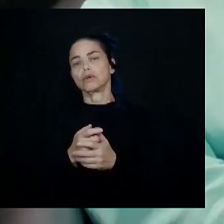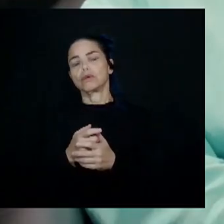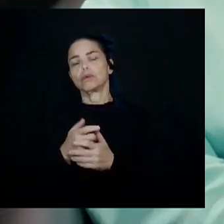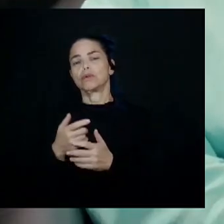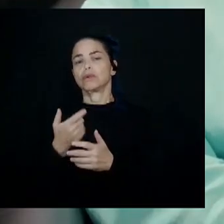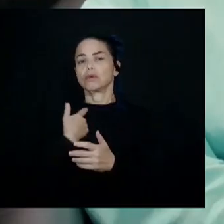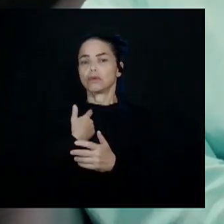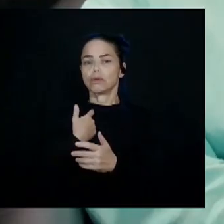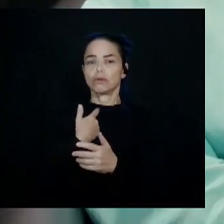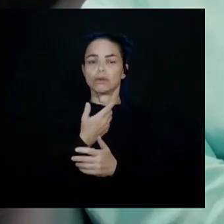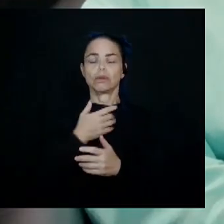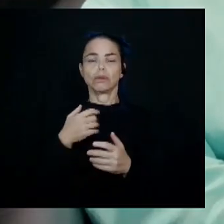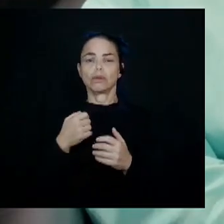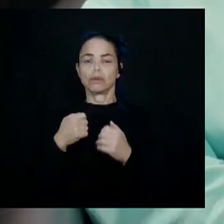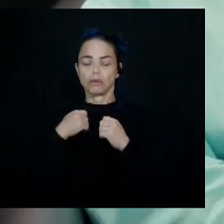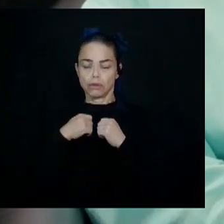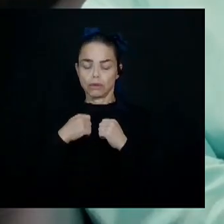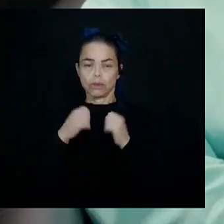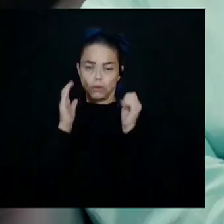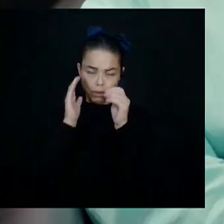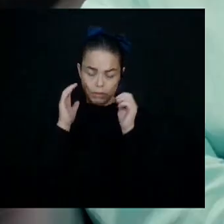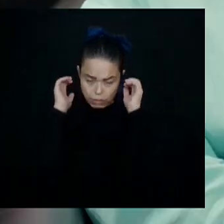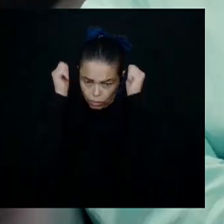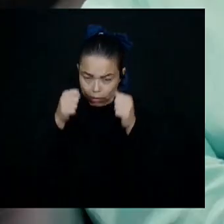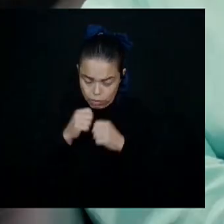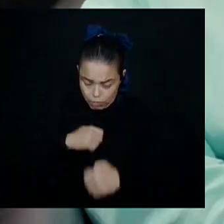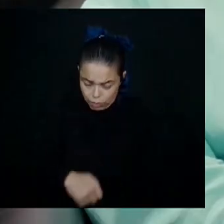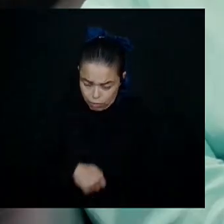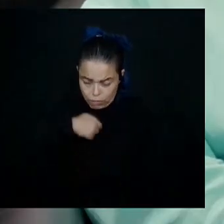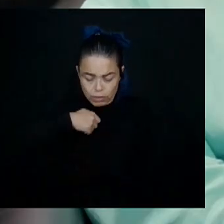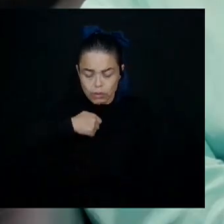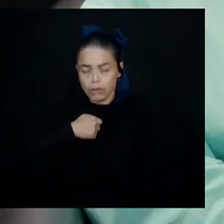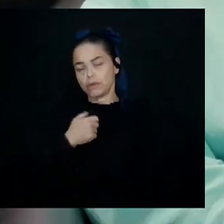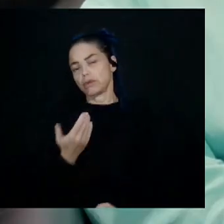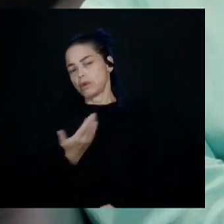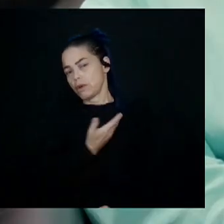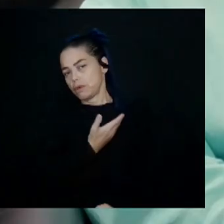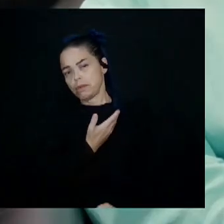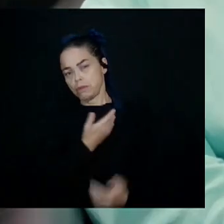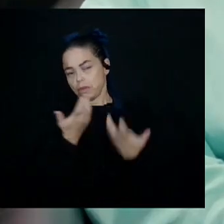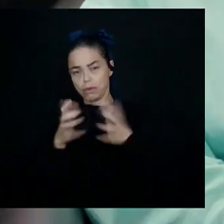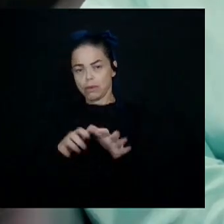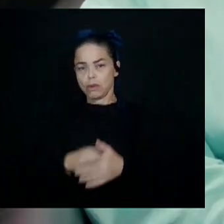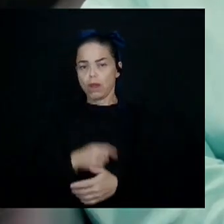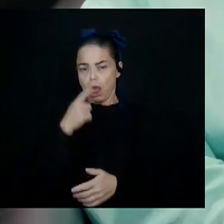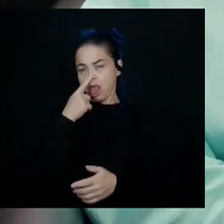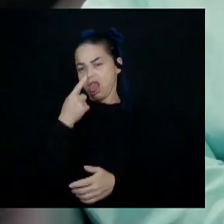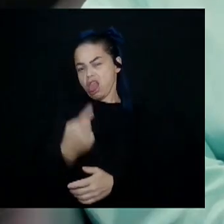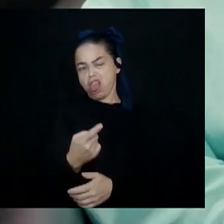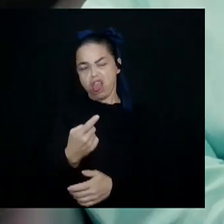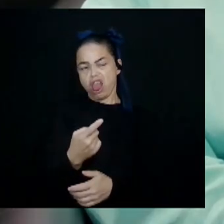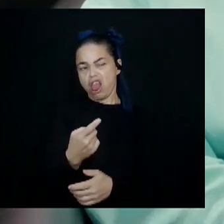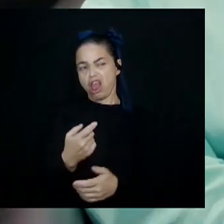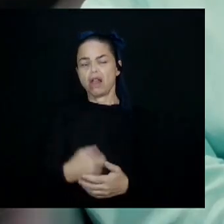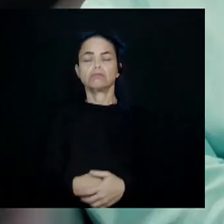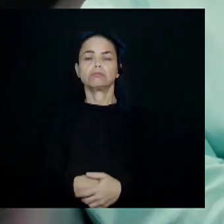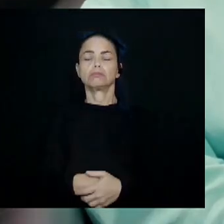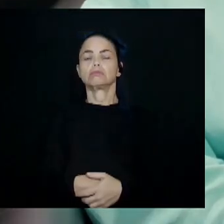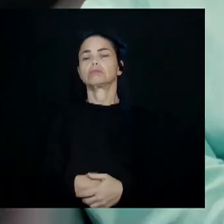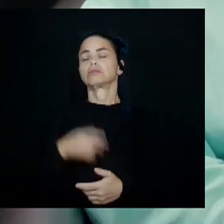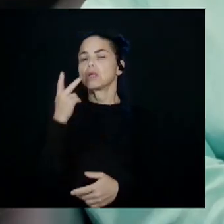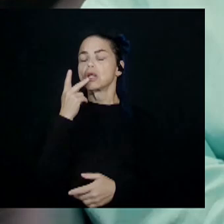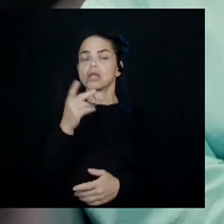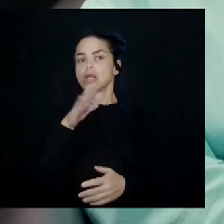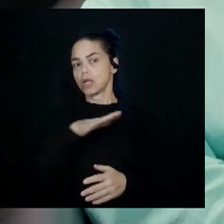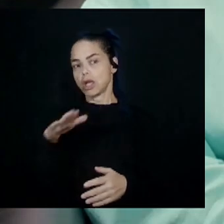com a roupa, está se escondendo e não está tendo amizade. Ela vai falar que seu narigão tá maior. Ela vai falar